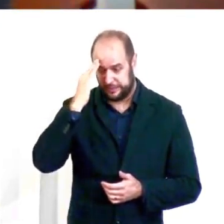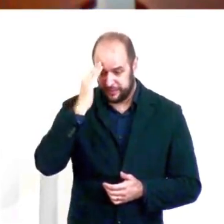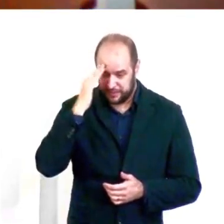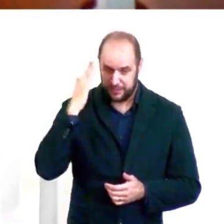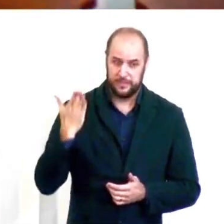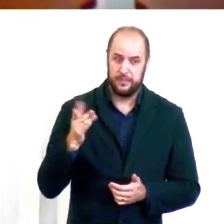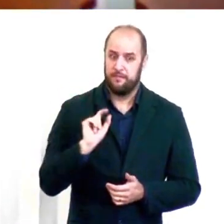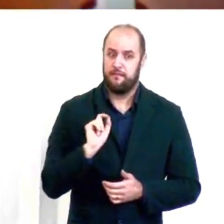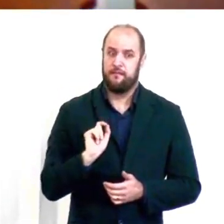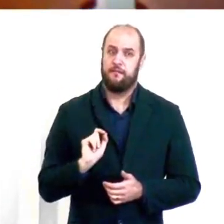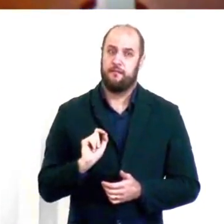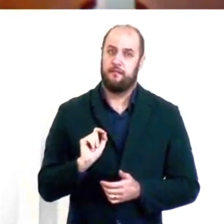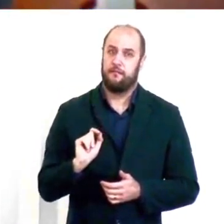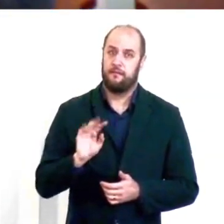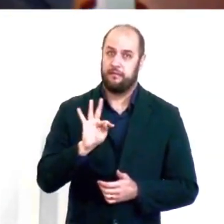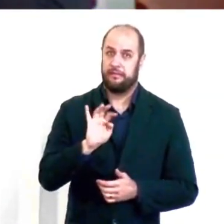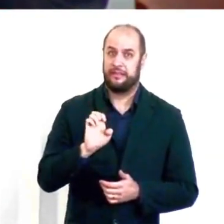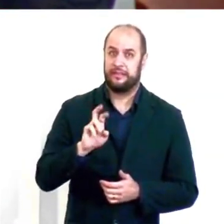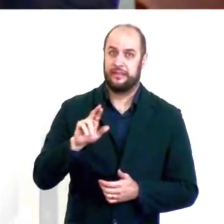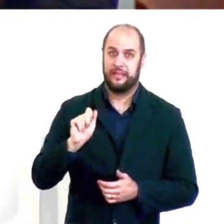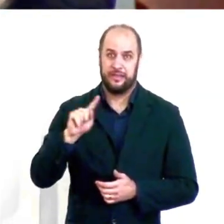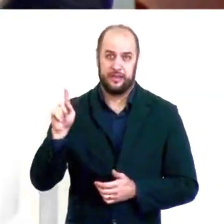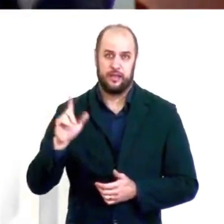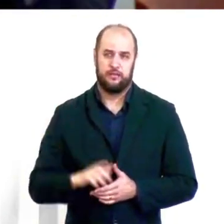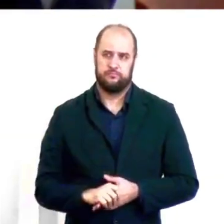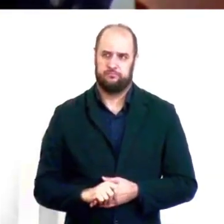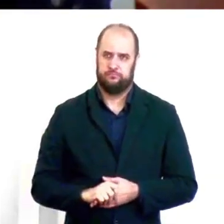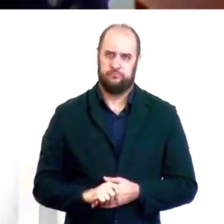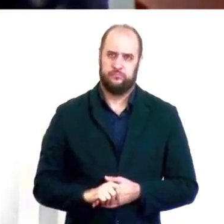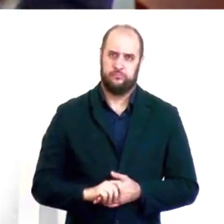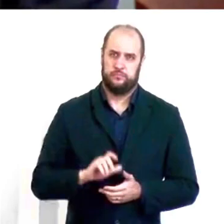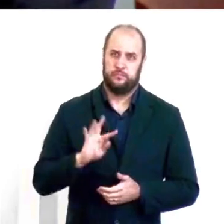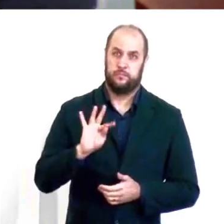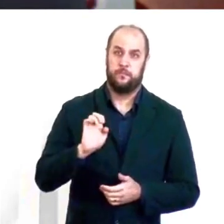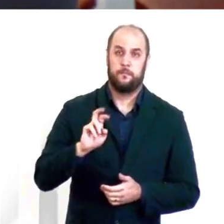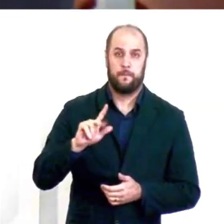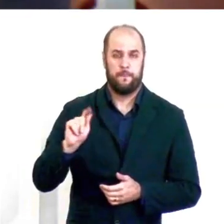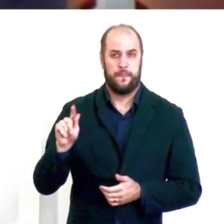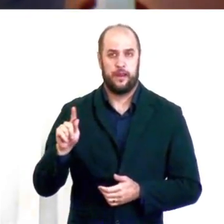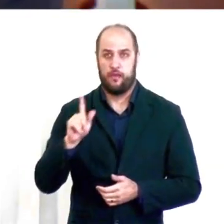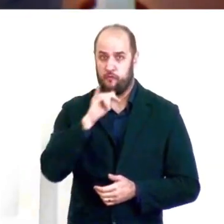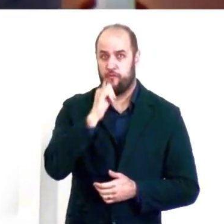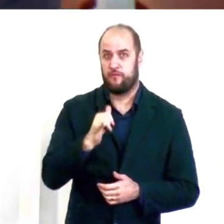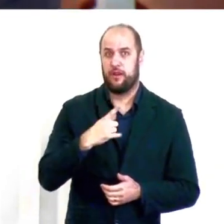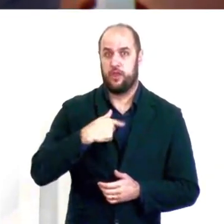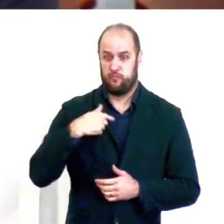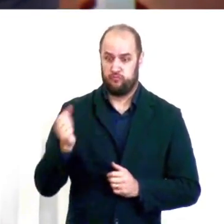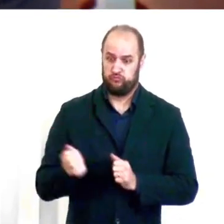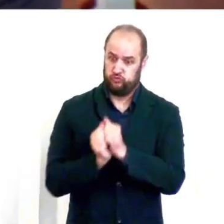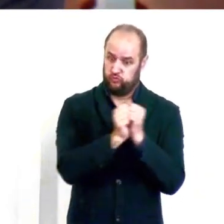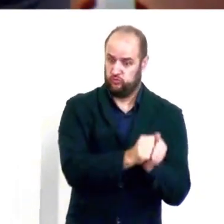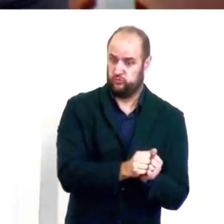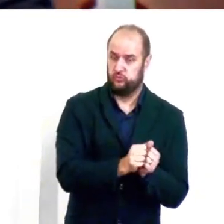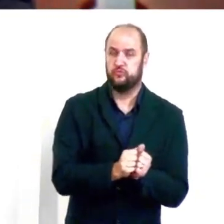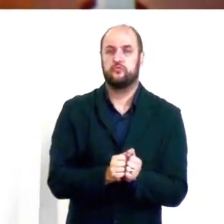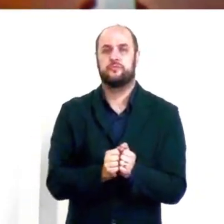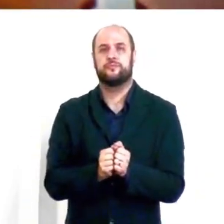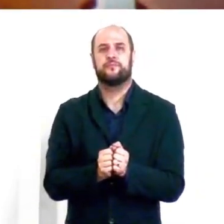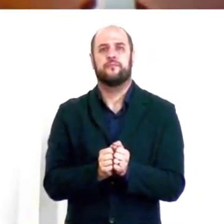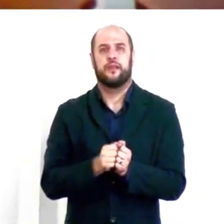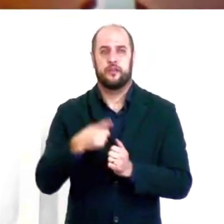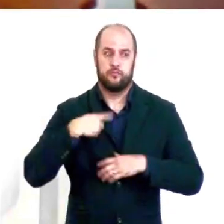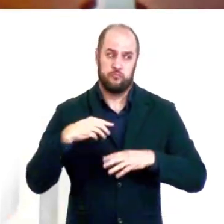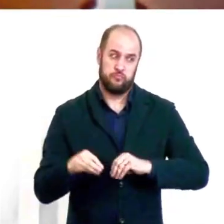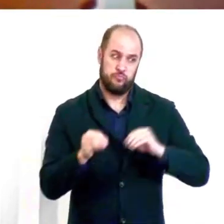de Terá. Não era que Terá estava dizendo, eu vou sair com vocês daqui de Ur dos Caldeus e nós vamos para